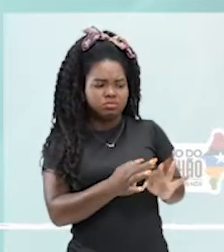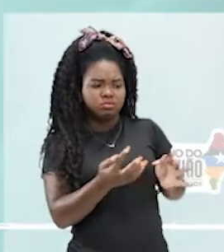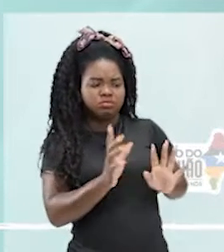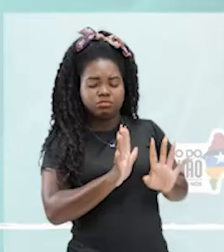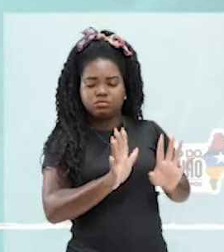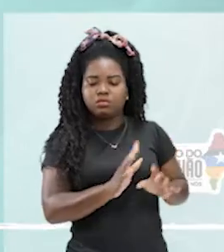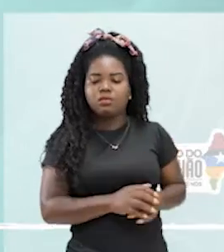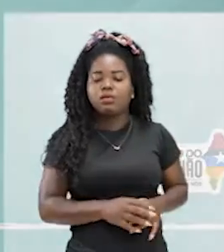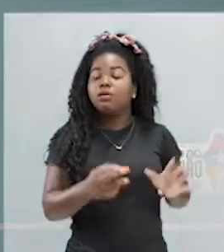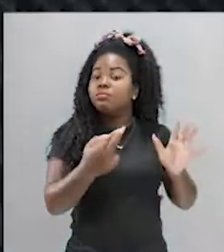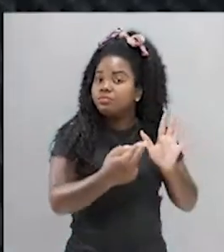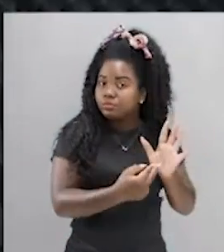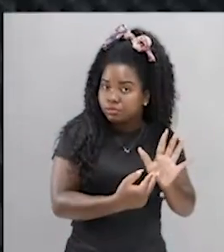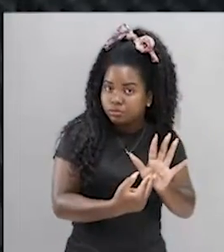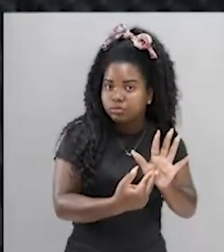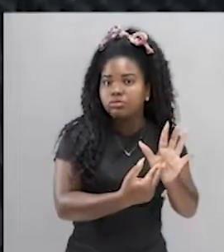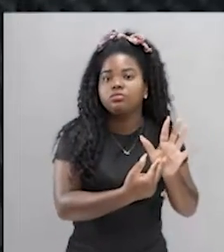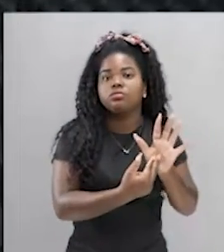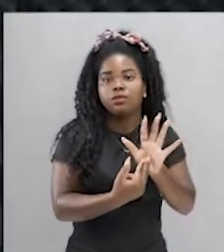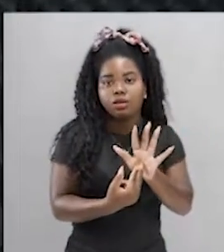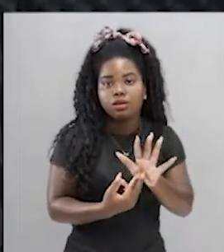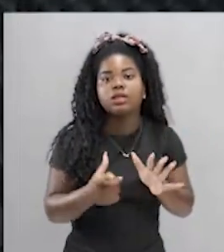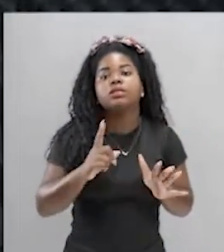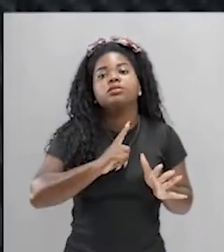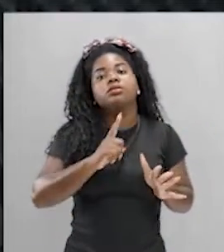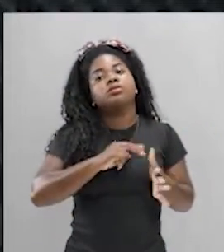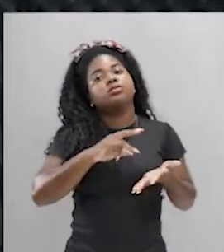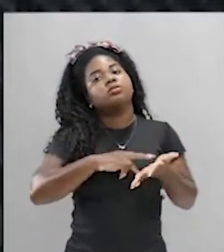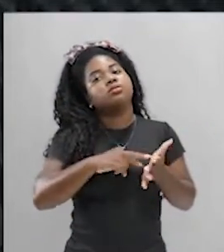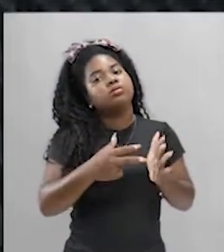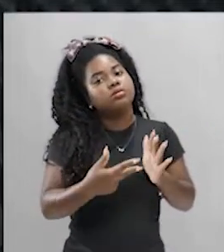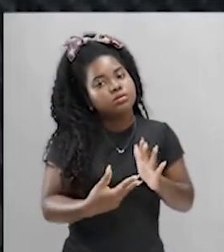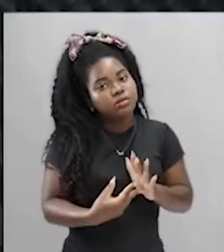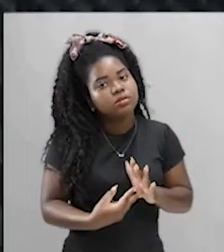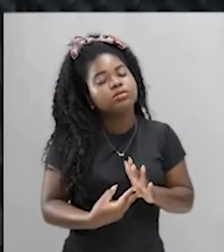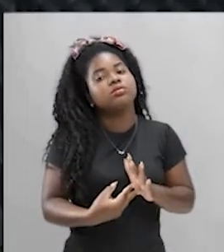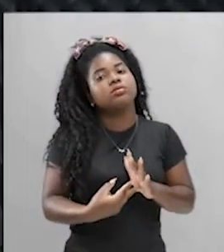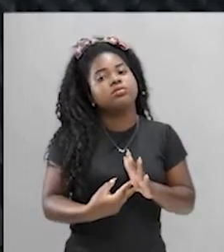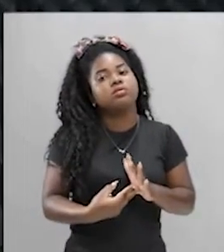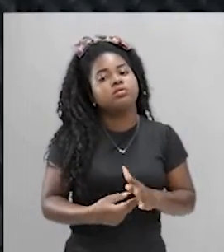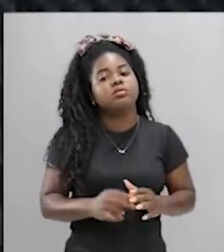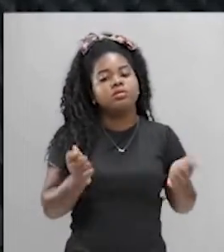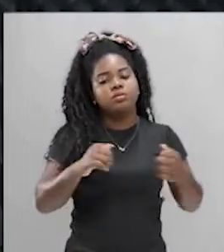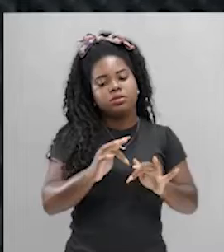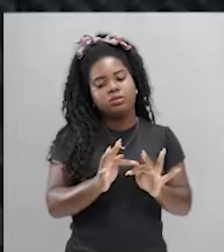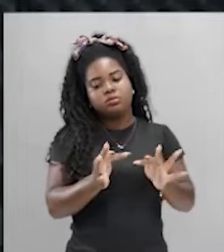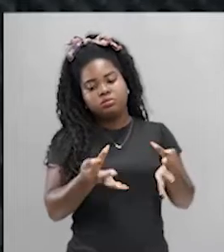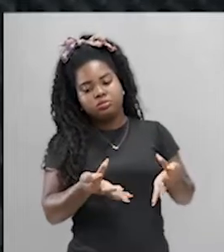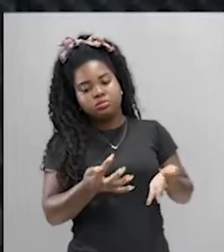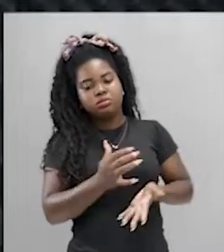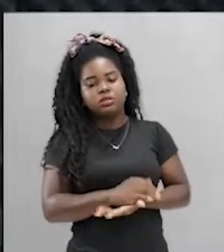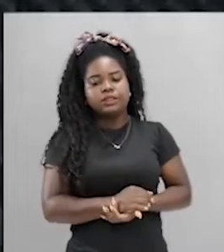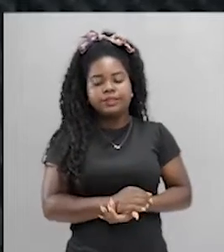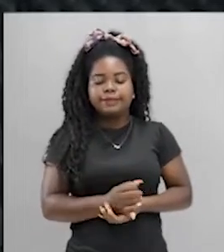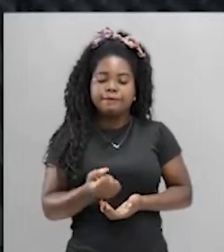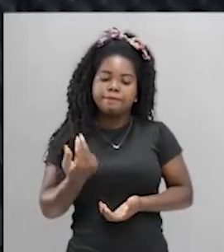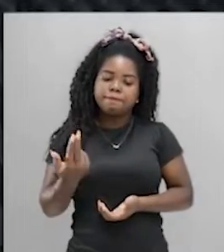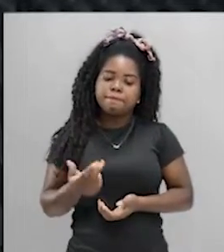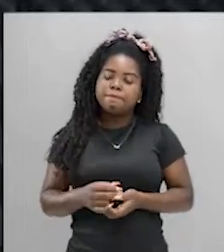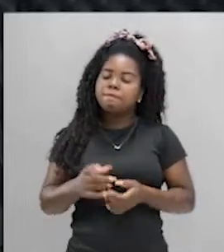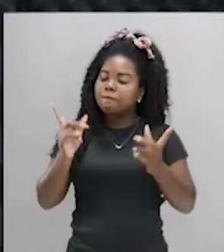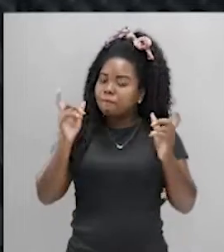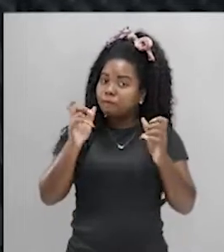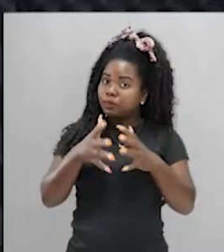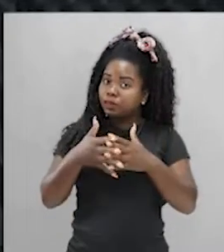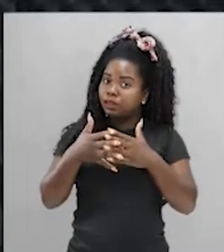gesto, né, eu já até comentei sobre em salas de aula, um gesto, dependendo da situação, ele pode ser uma coisa simples, né, ou ele pode ser uma coisa mais